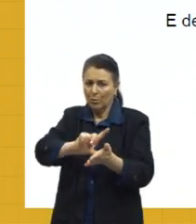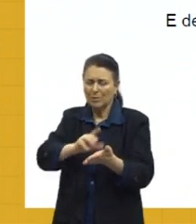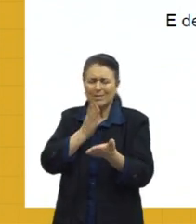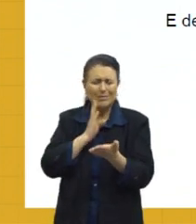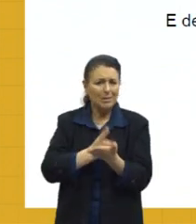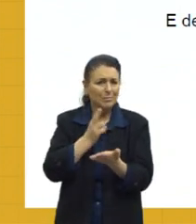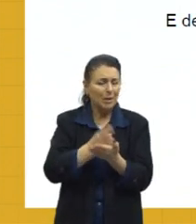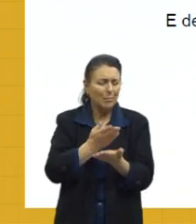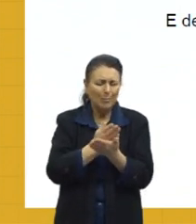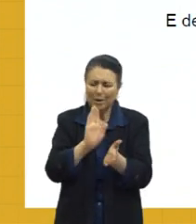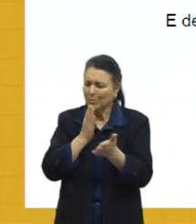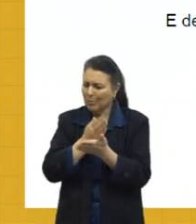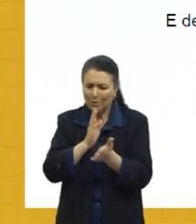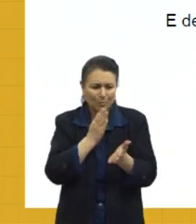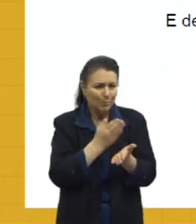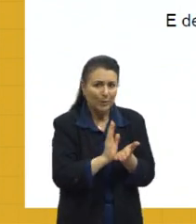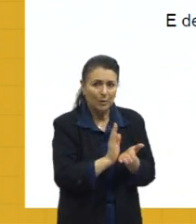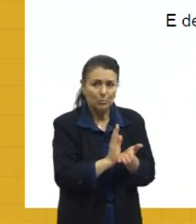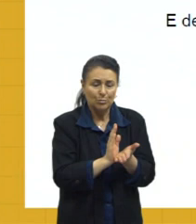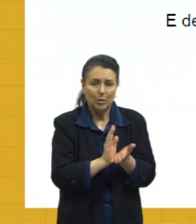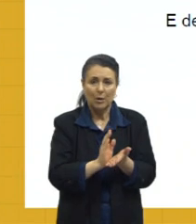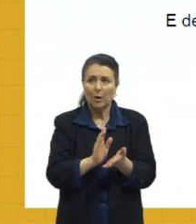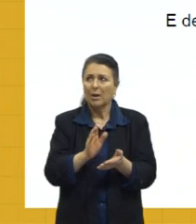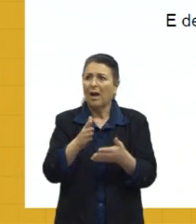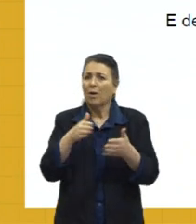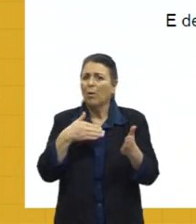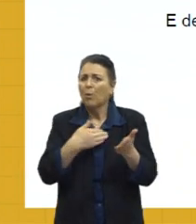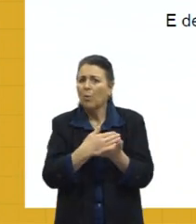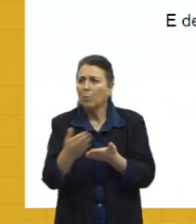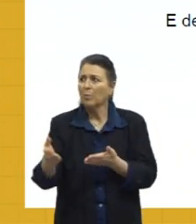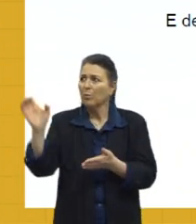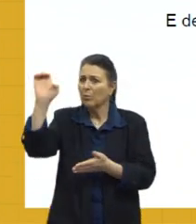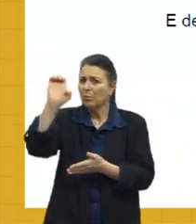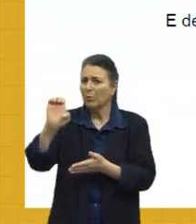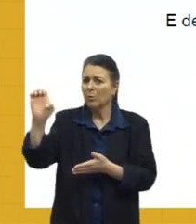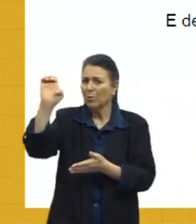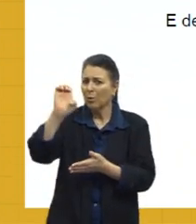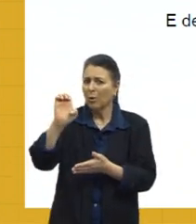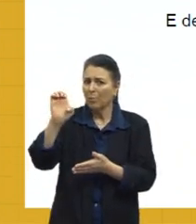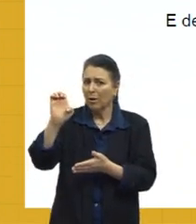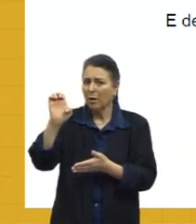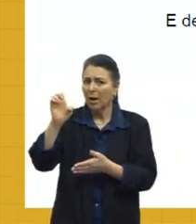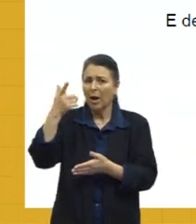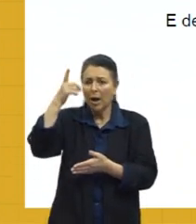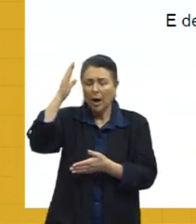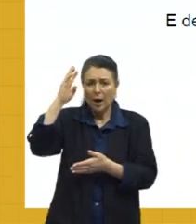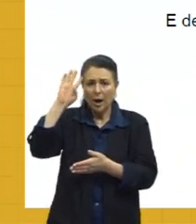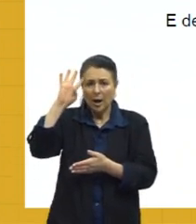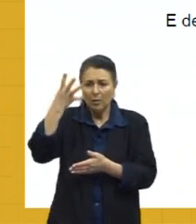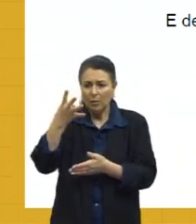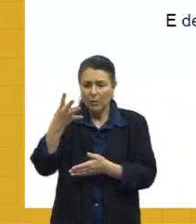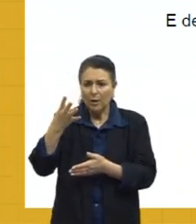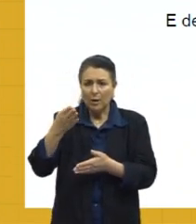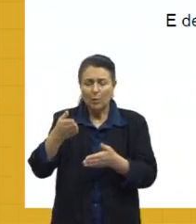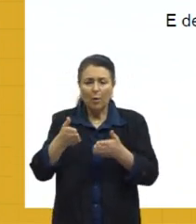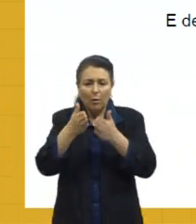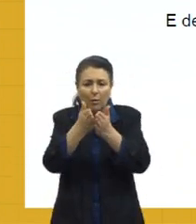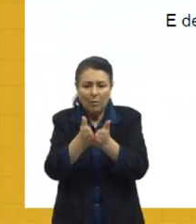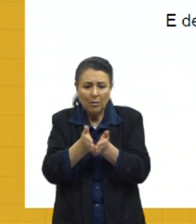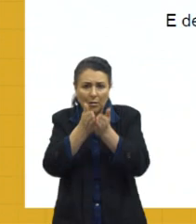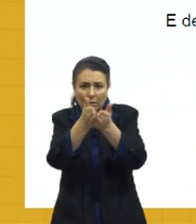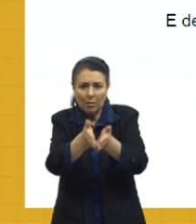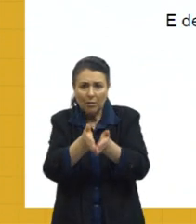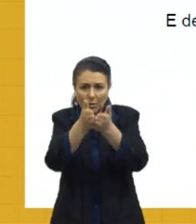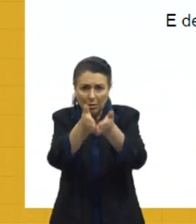os remotos tempos em que os europeus do Renascimento se aventuraram pelos mares e lhe cravaram os